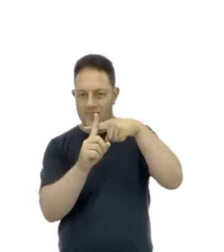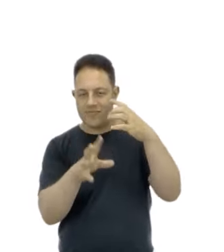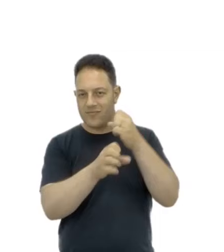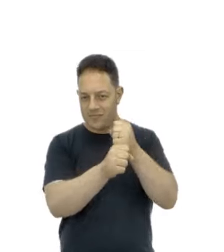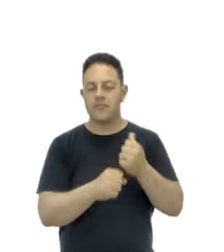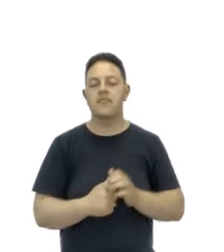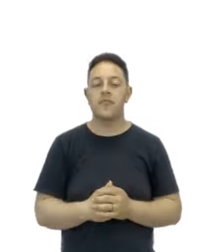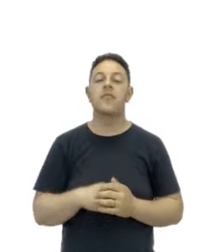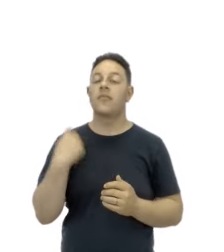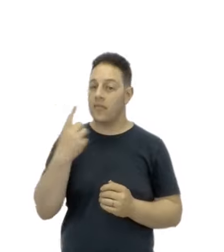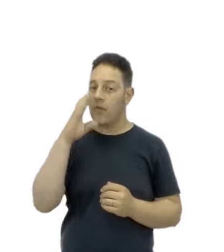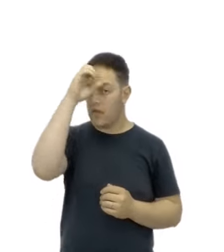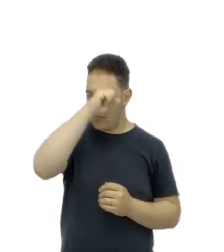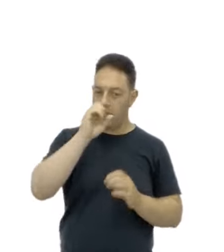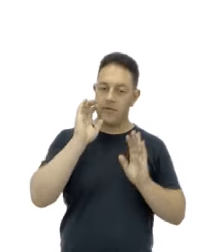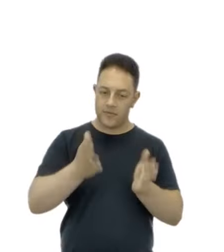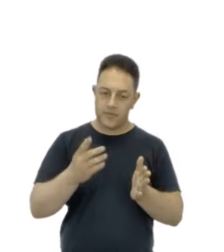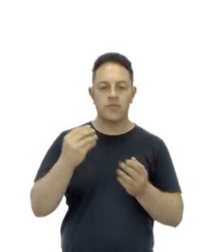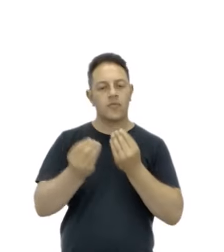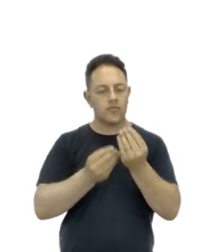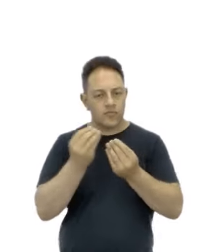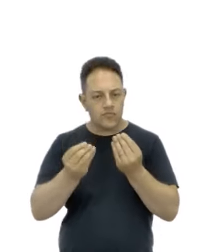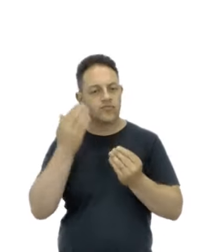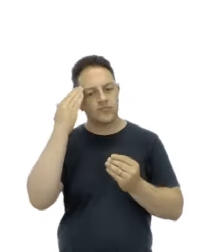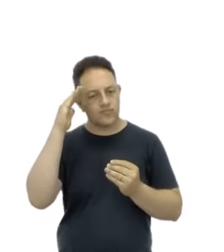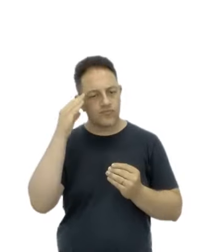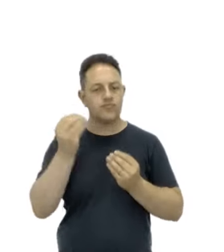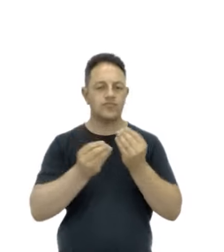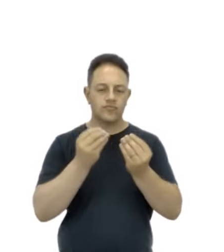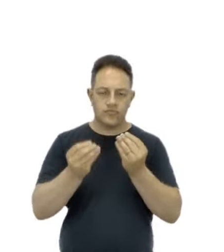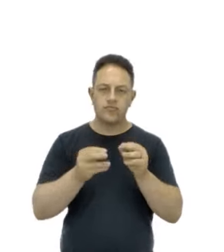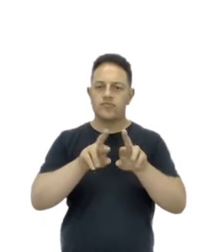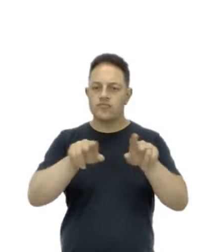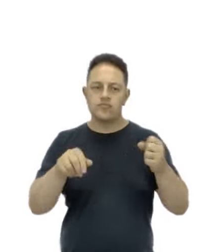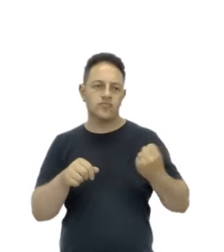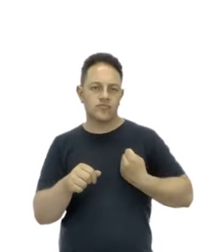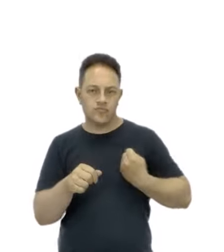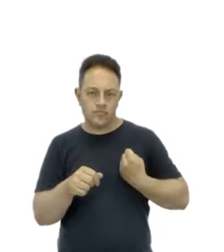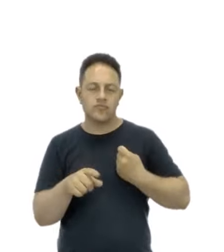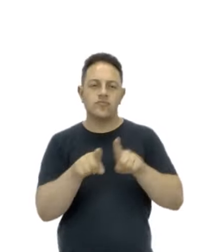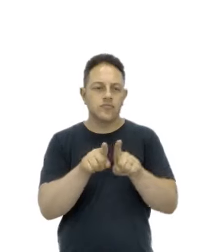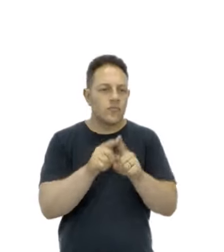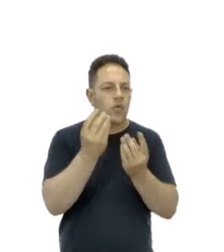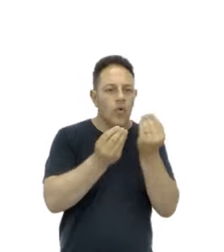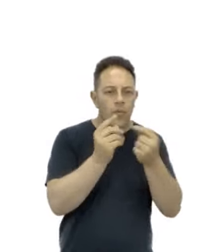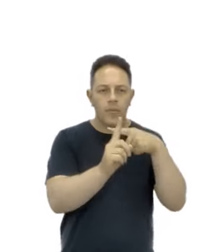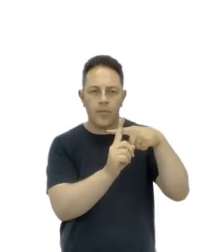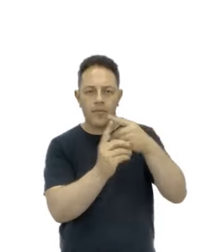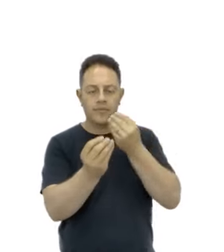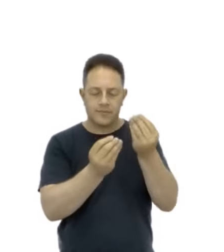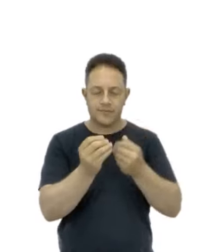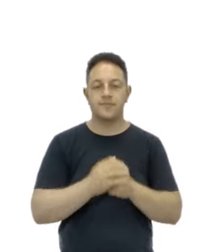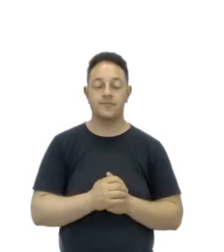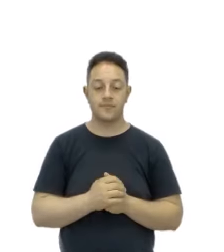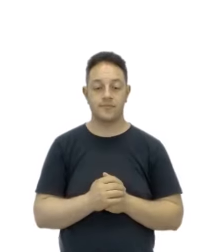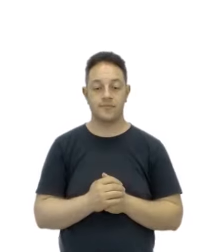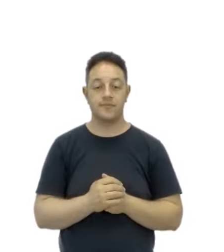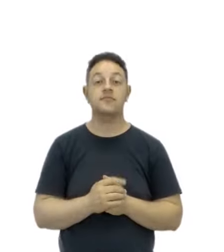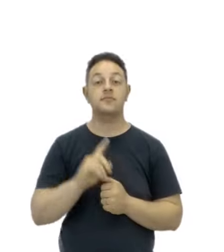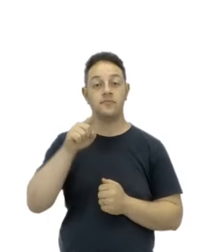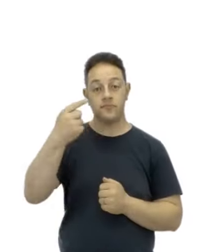trabalhamos com esse pensamento, olhando especialmente para os números e para as operações do campo aditivo.